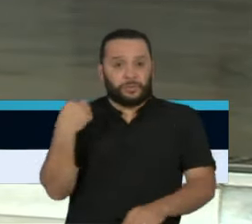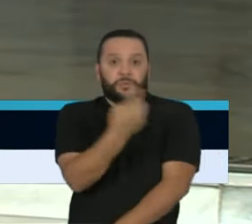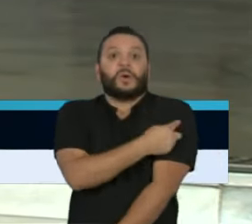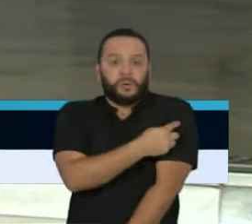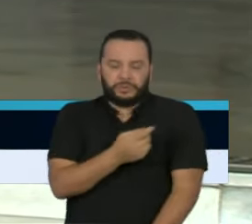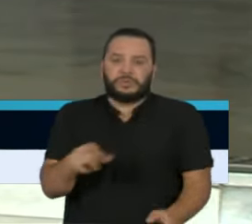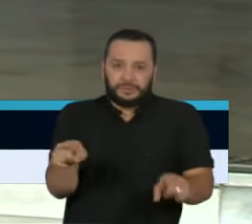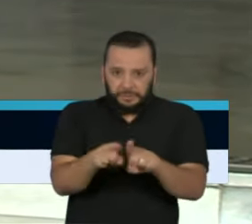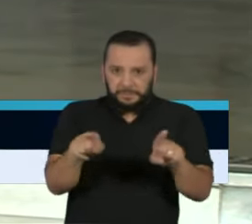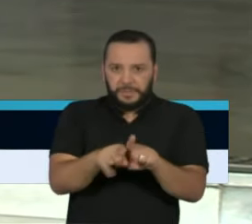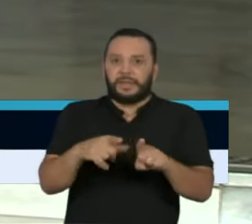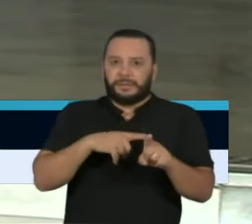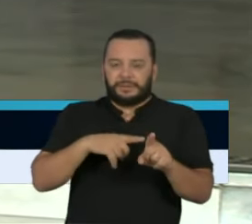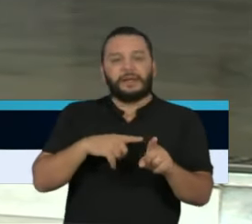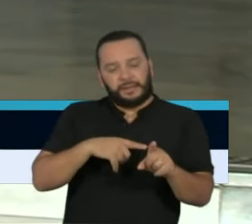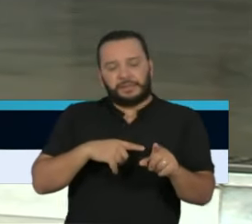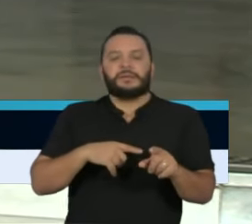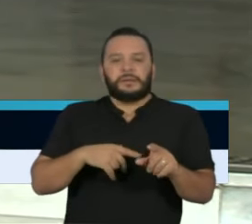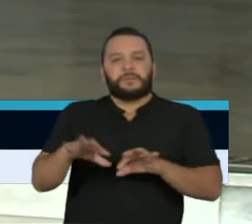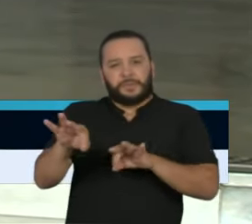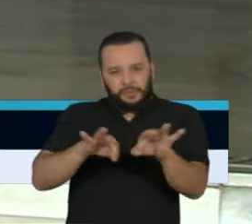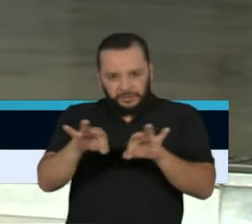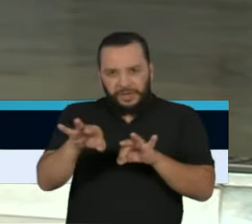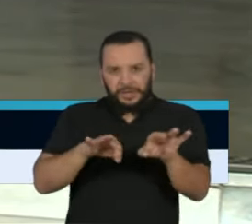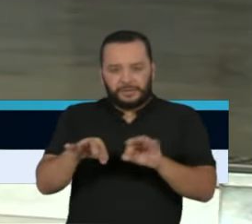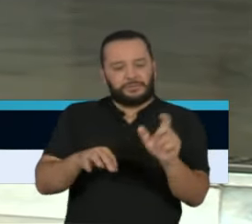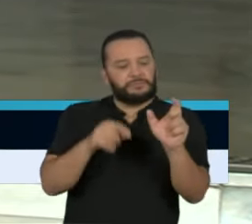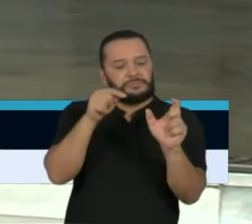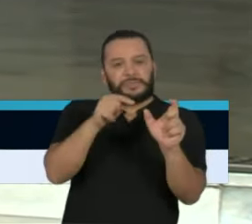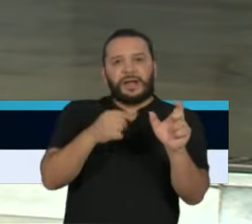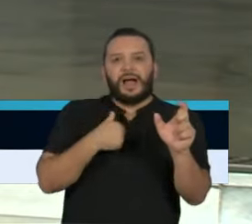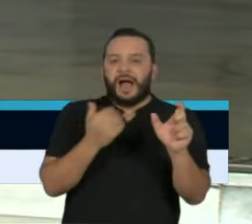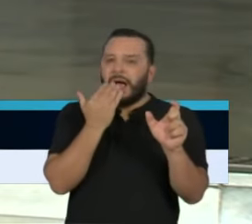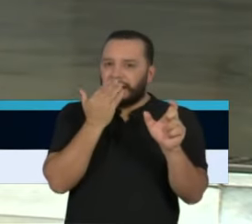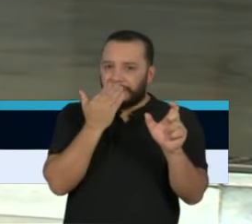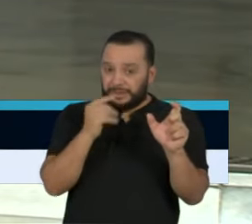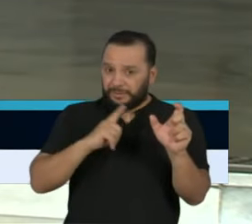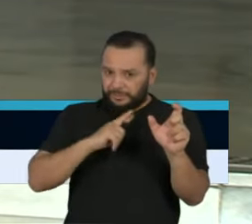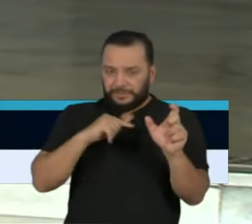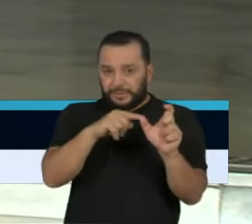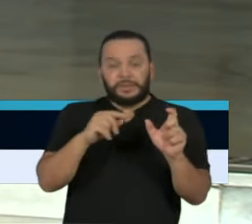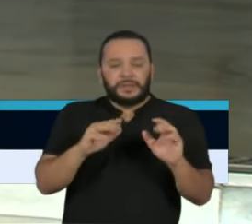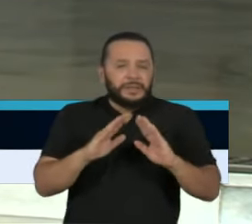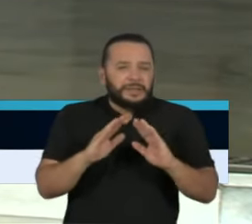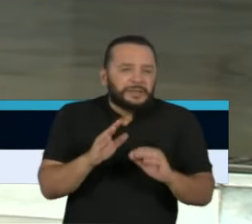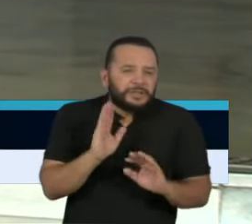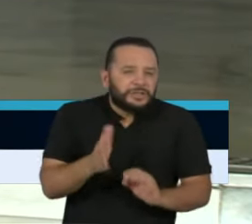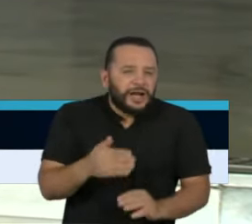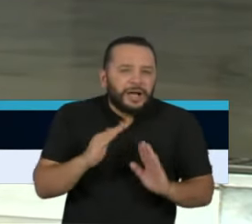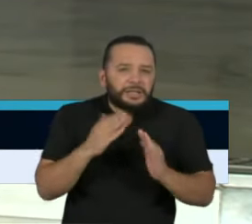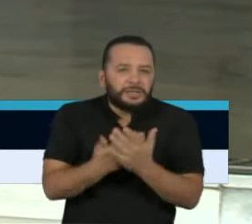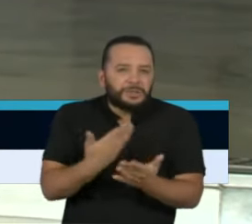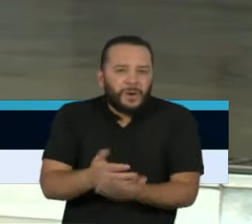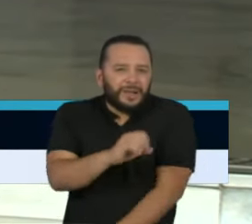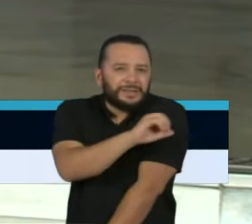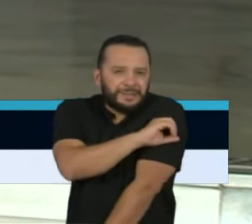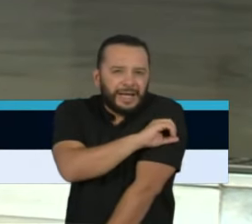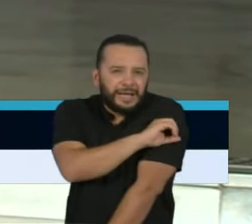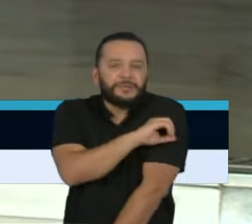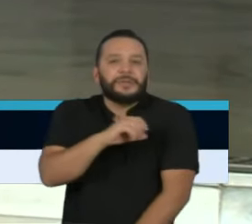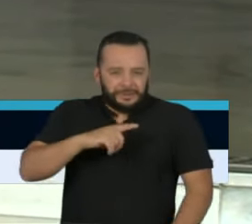incluído nesse cartão alimentação. É por isso que o valor do aluno na creche é maior do que o valor do aluno